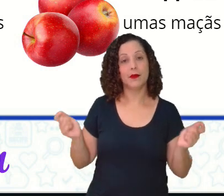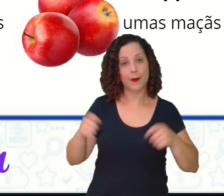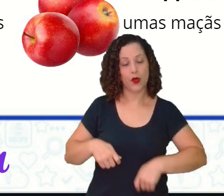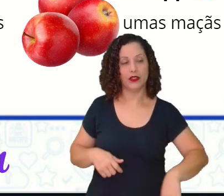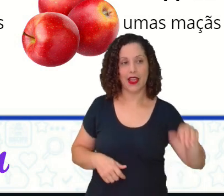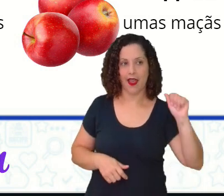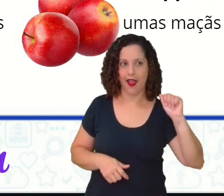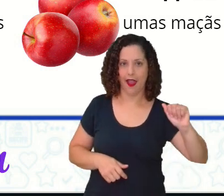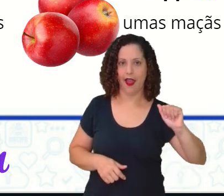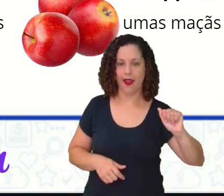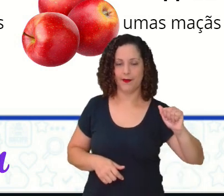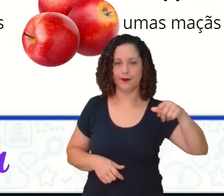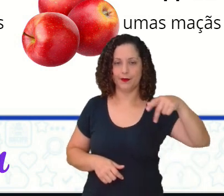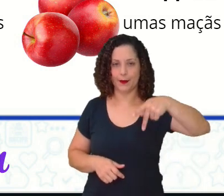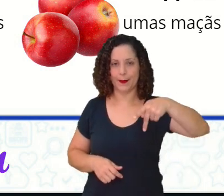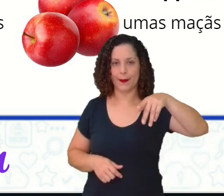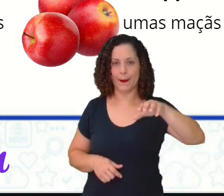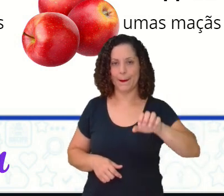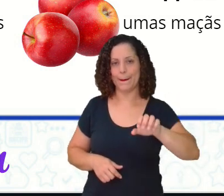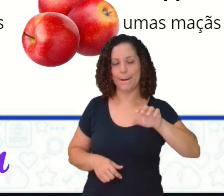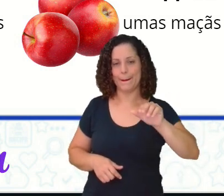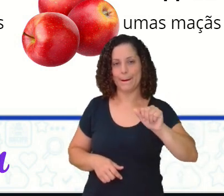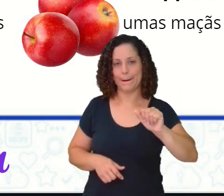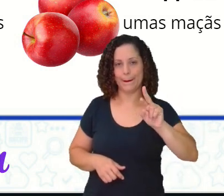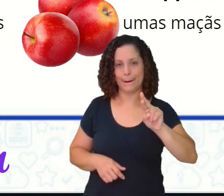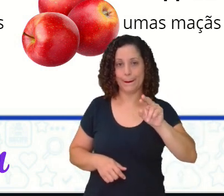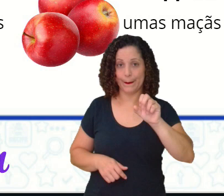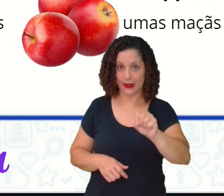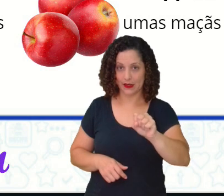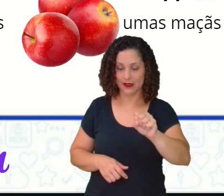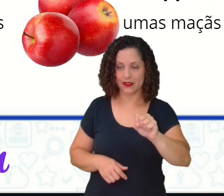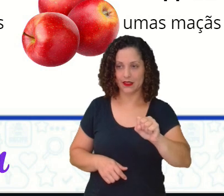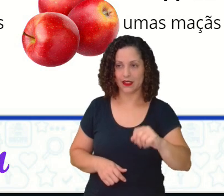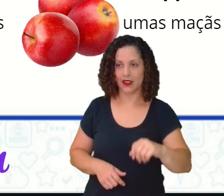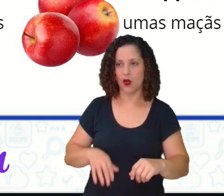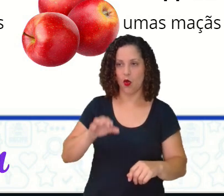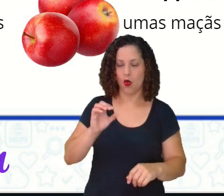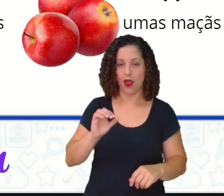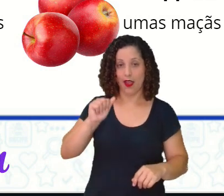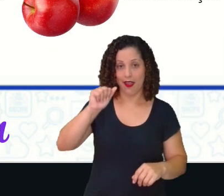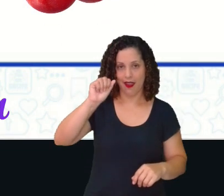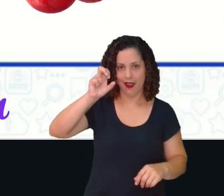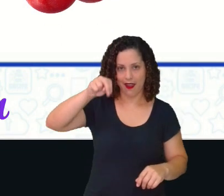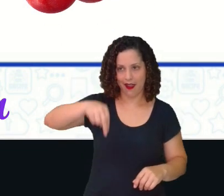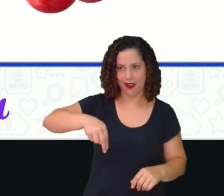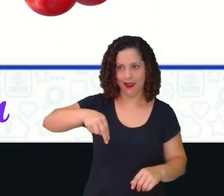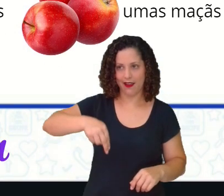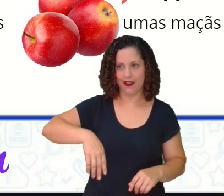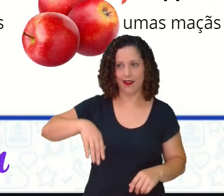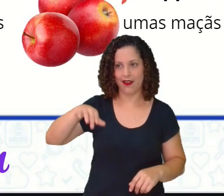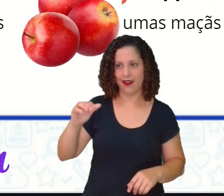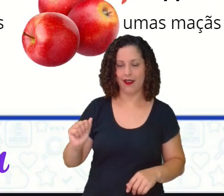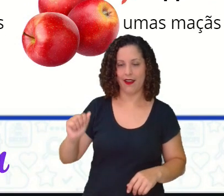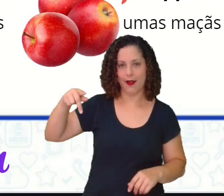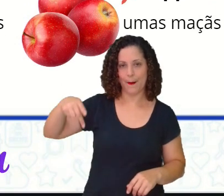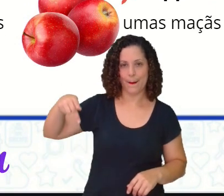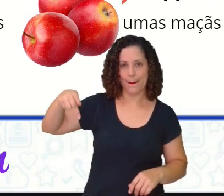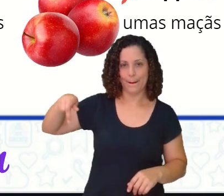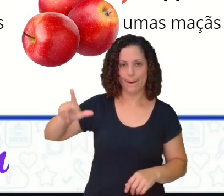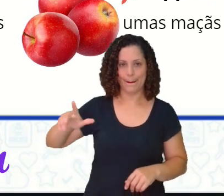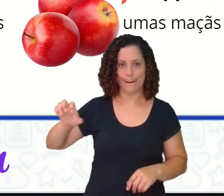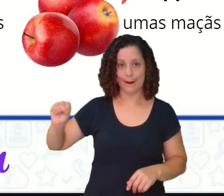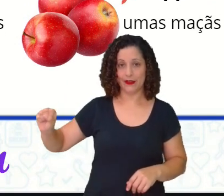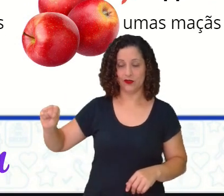and apples, né? Como eu usei no artigo definido. Não pode,